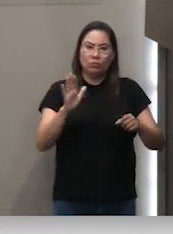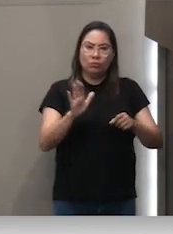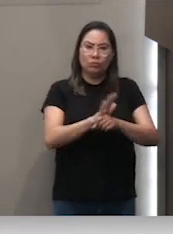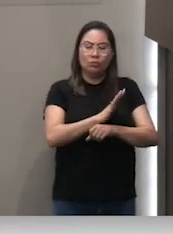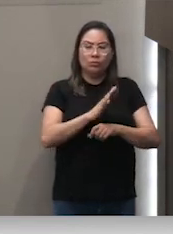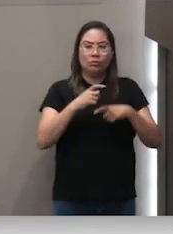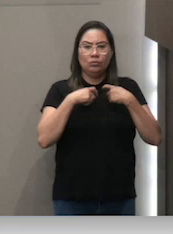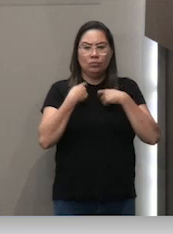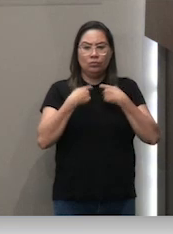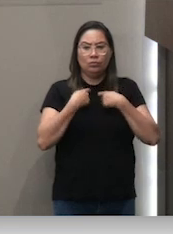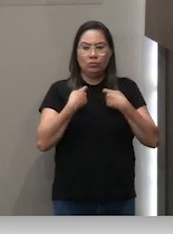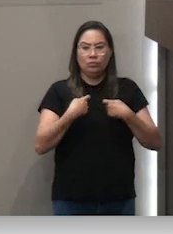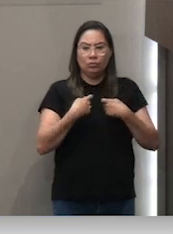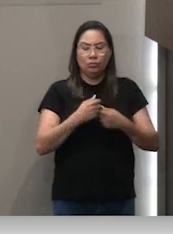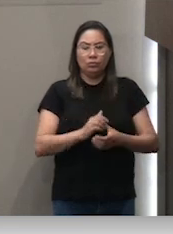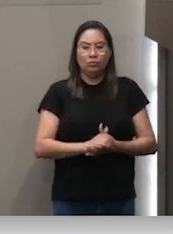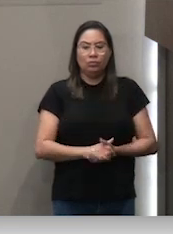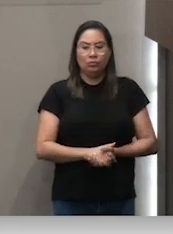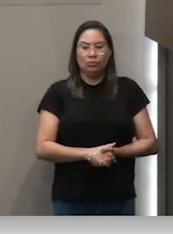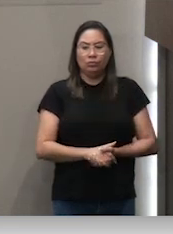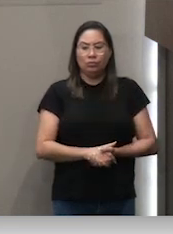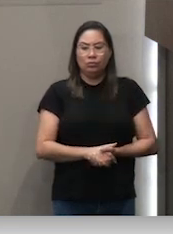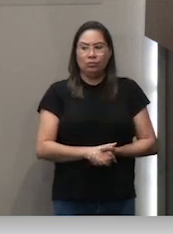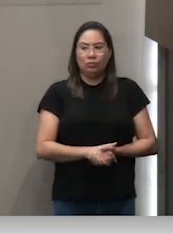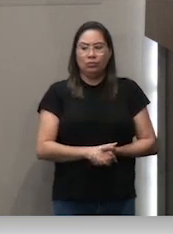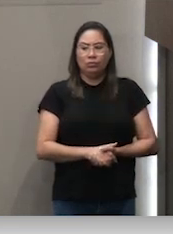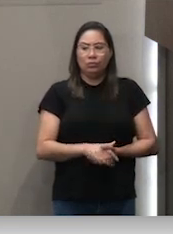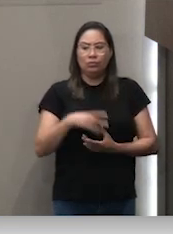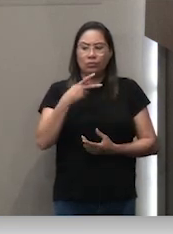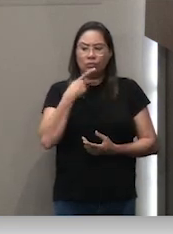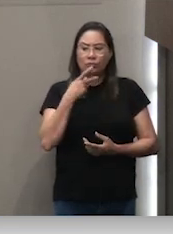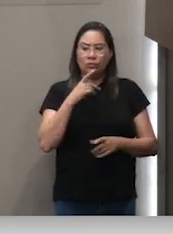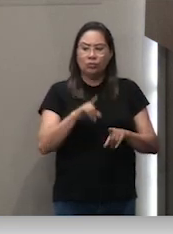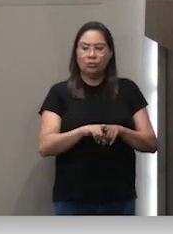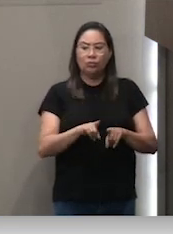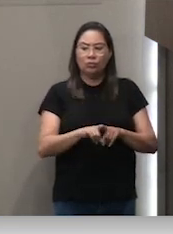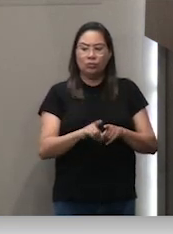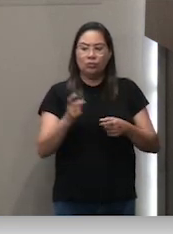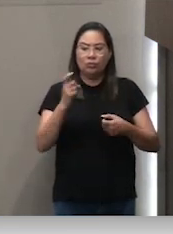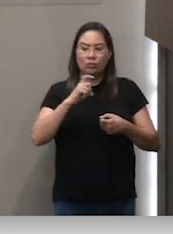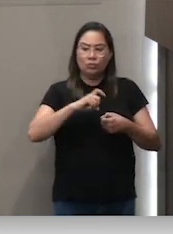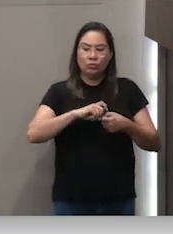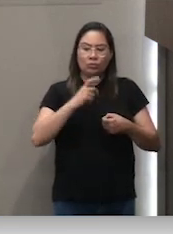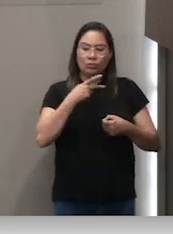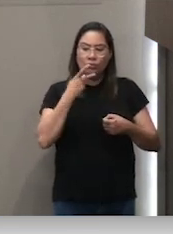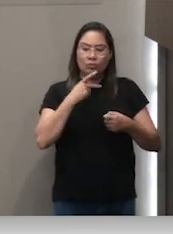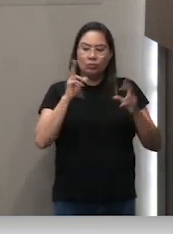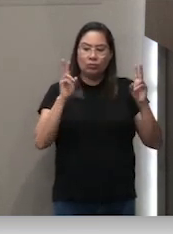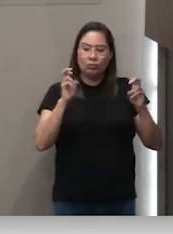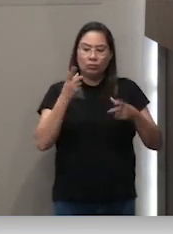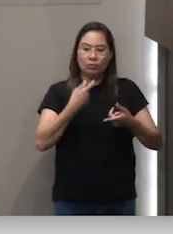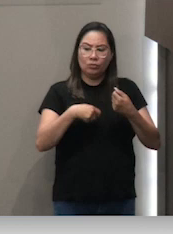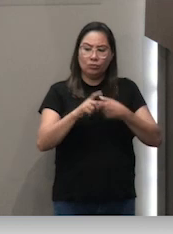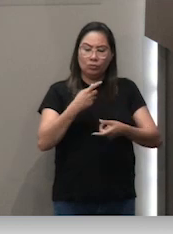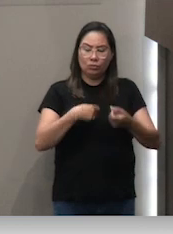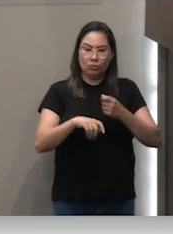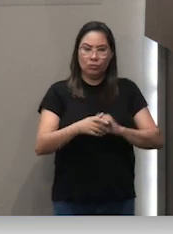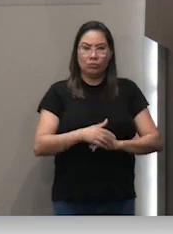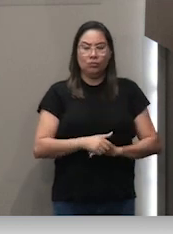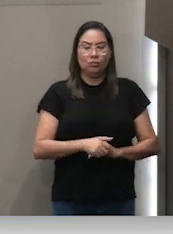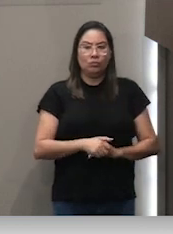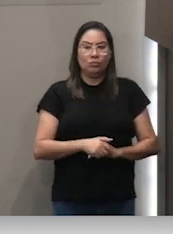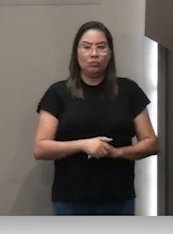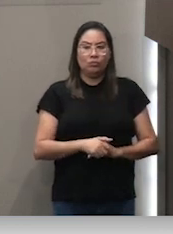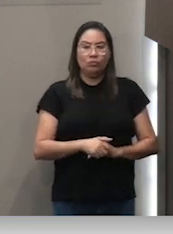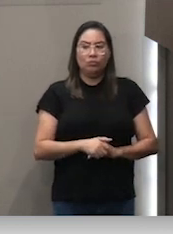CTG, vereador Gringo. E dizer aqui que, voltando agora no assunto da administração, o